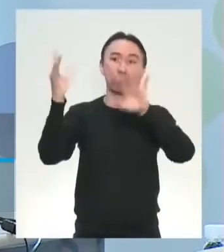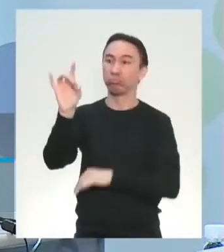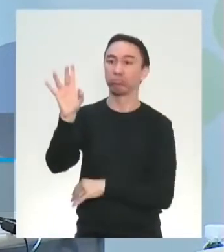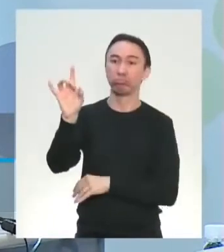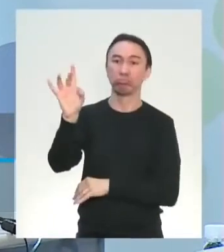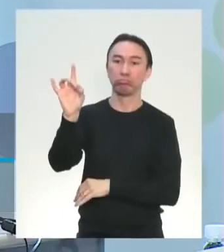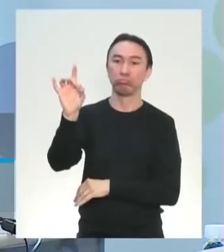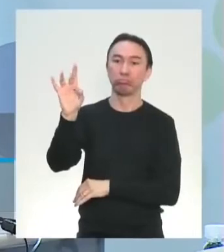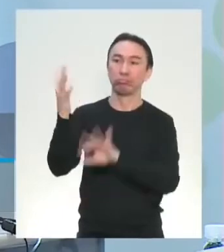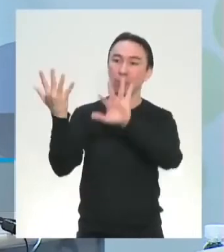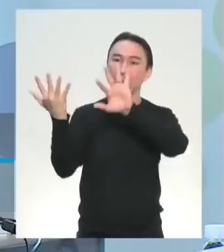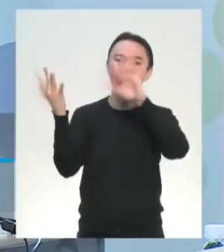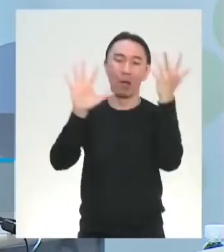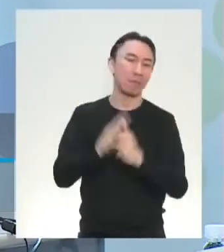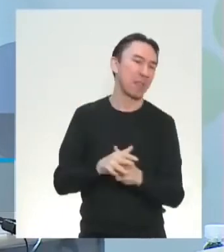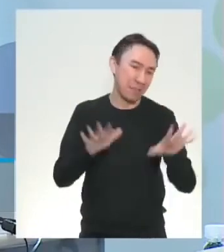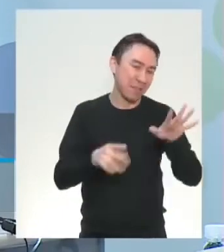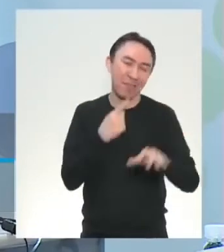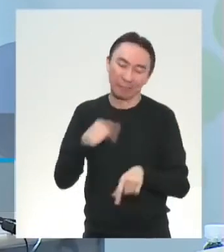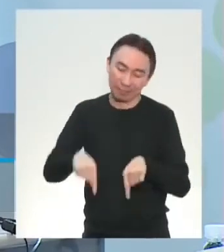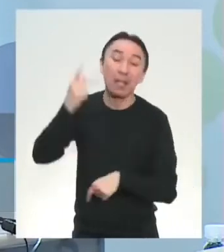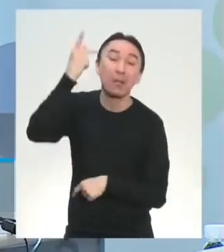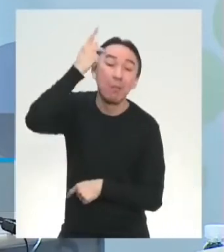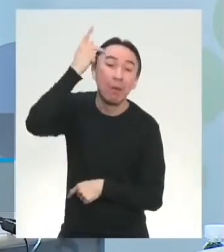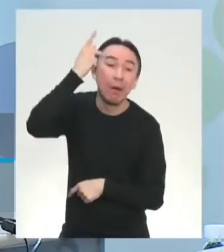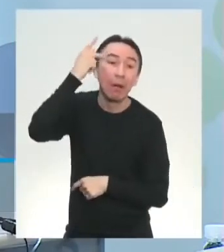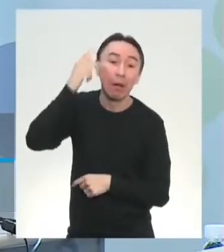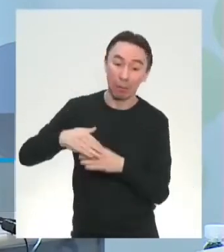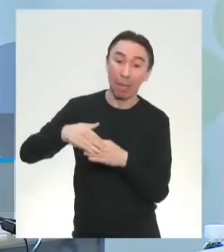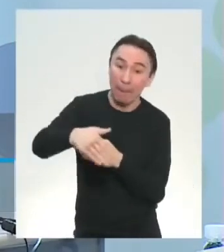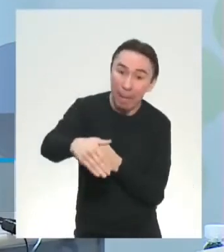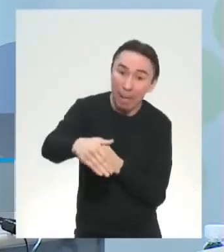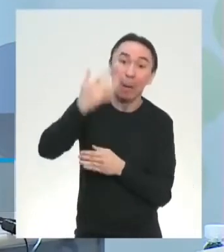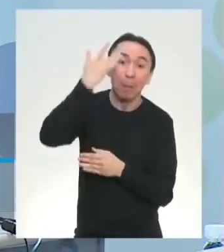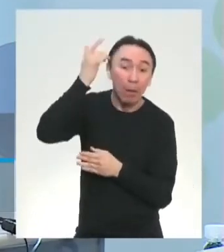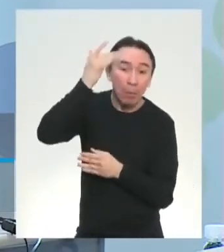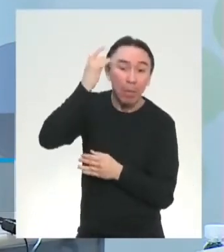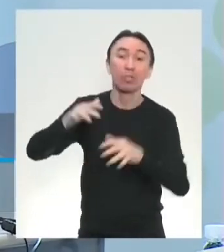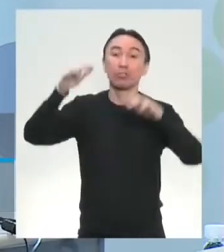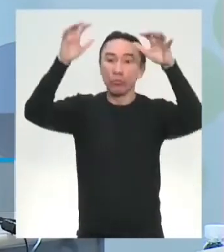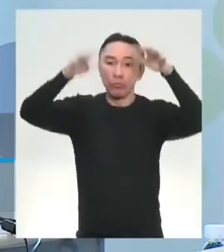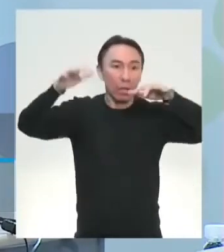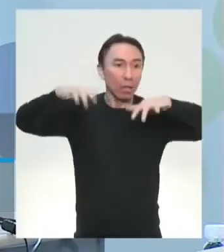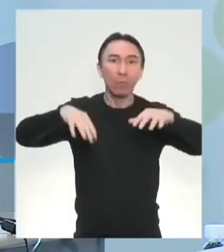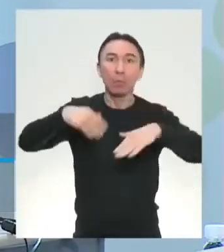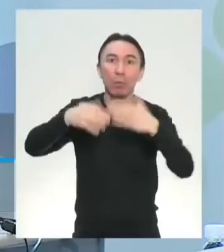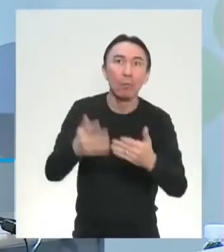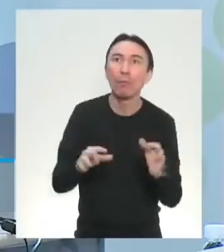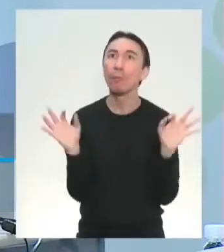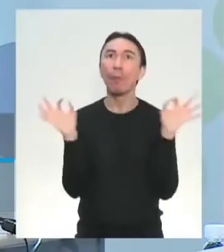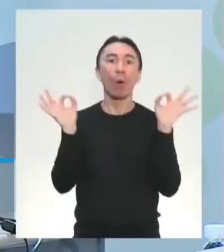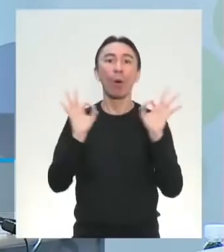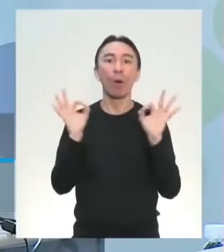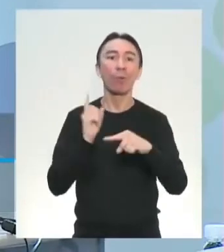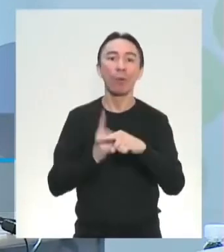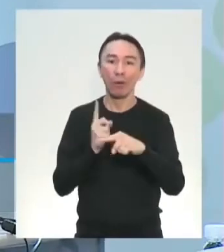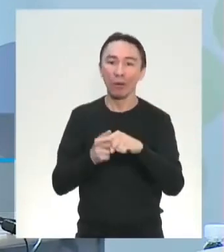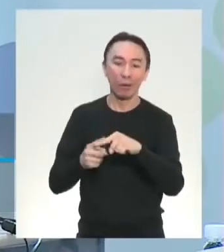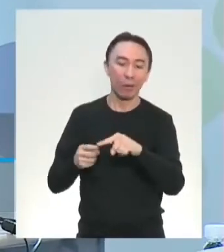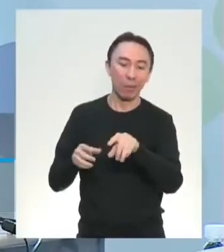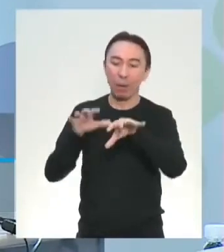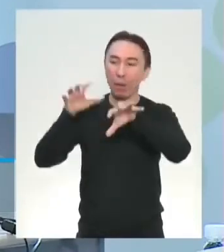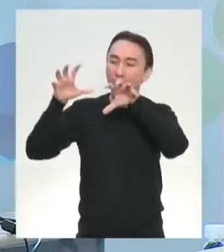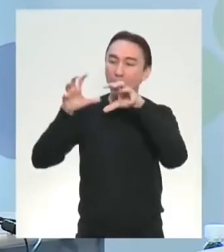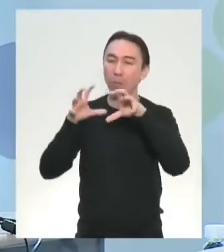em São Paulo e não chove porque essa massa carregada ela acabou sendo desviada para outro local. Tá? Vamos lá para a